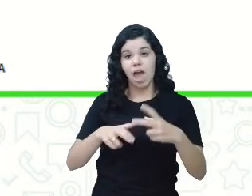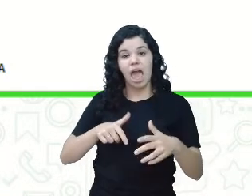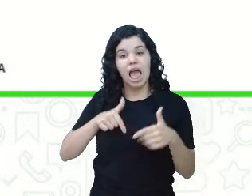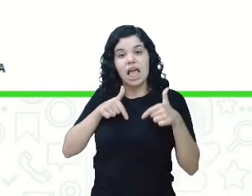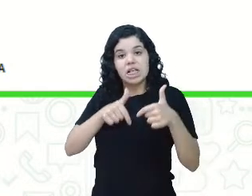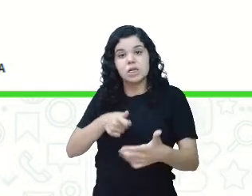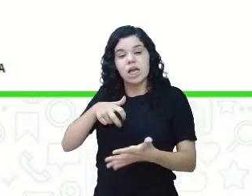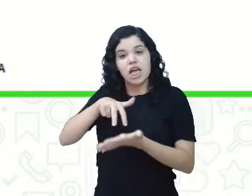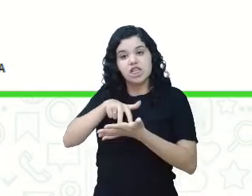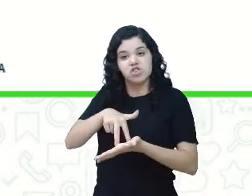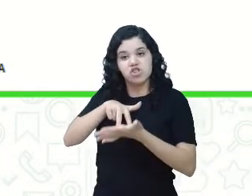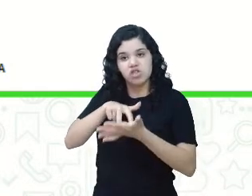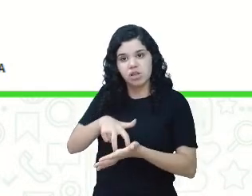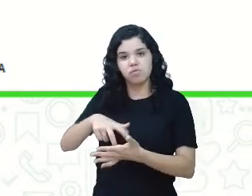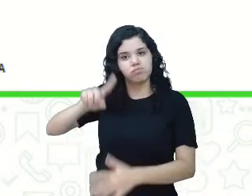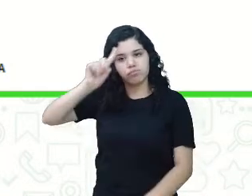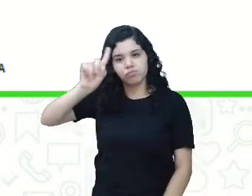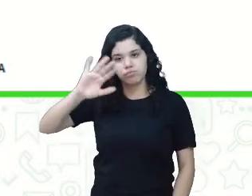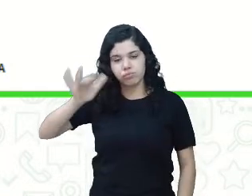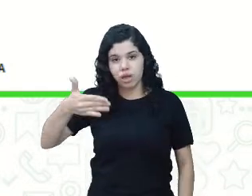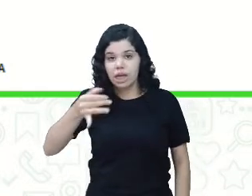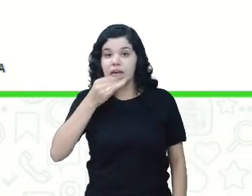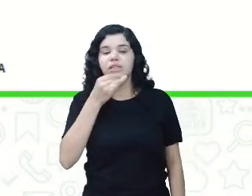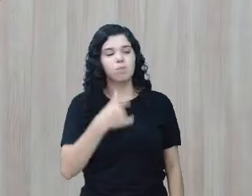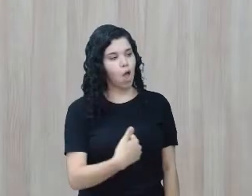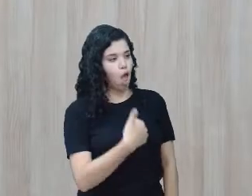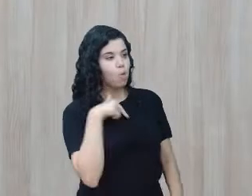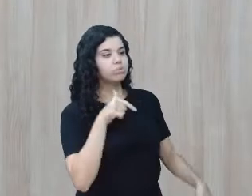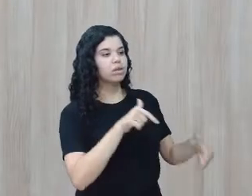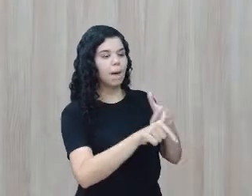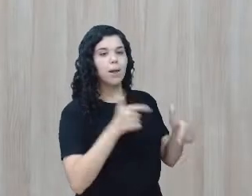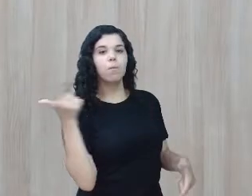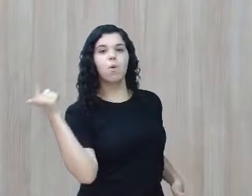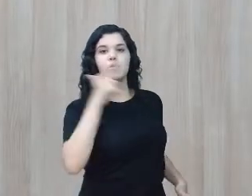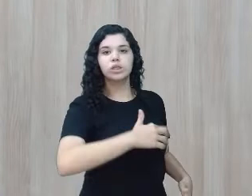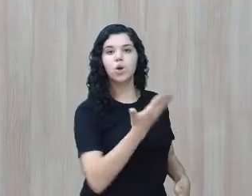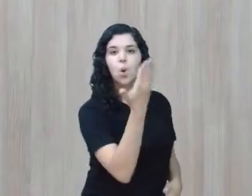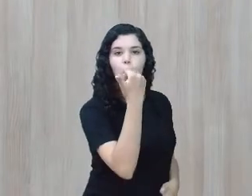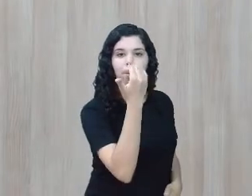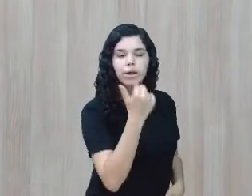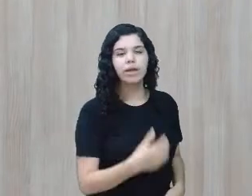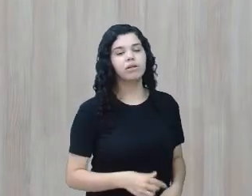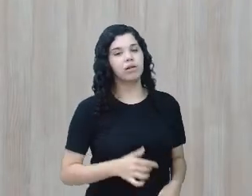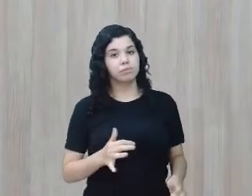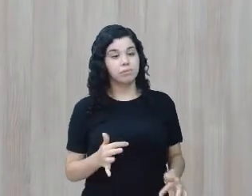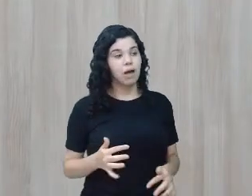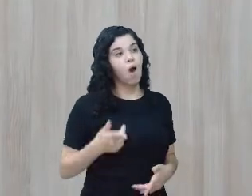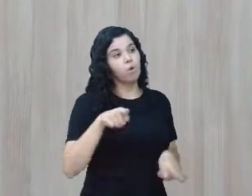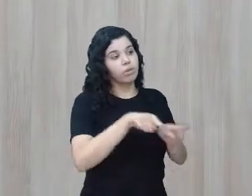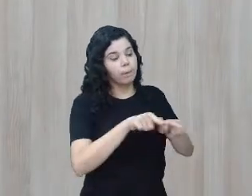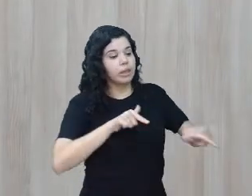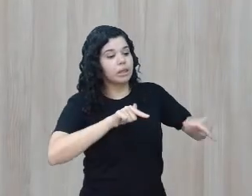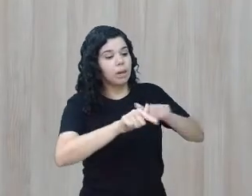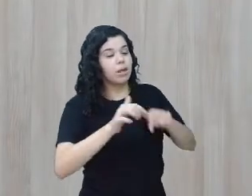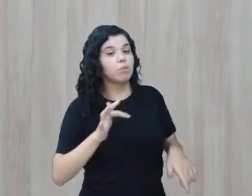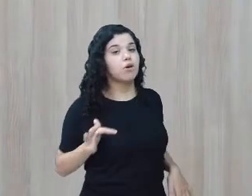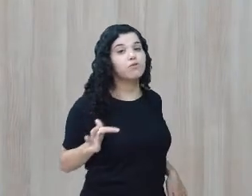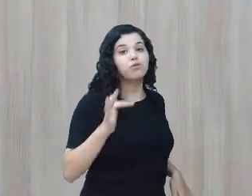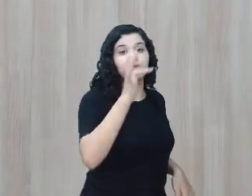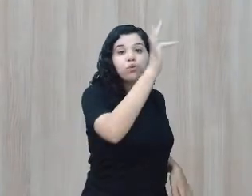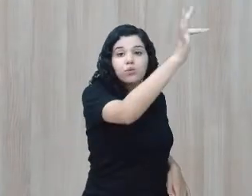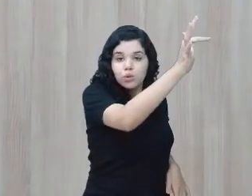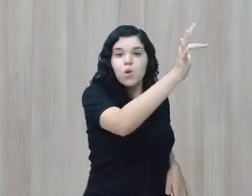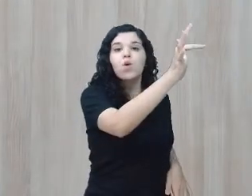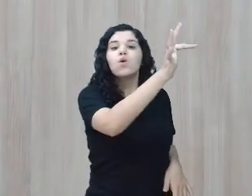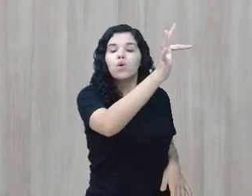era a negociação. Eu trabalho por um prato de comida, eu trabalho por uma liberdade, eu trabalho para o Senhor me dar minha alforria, eu trabalho,